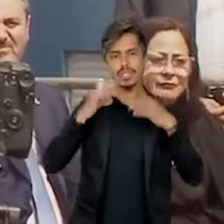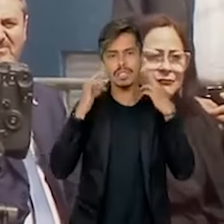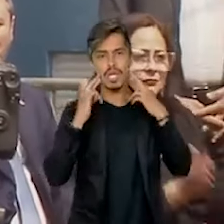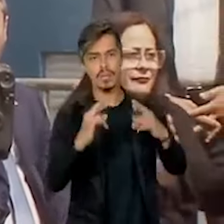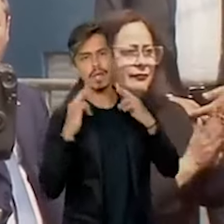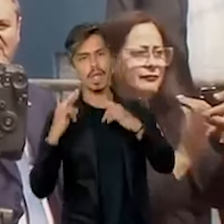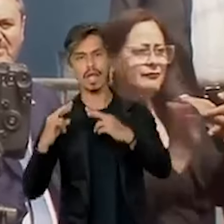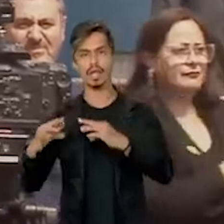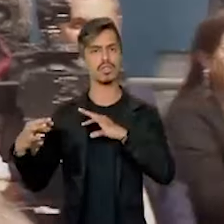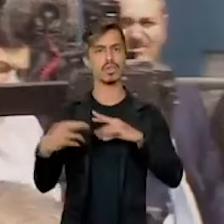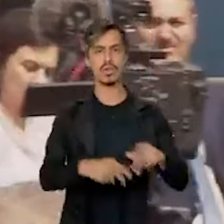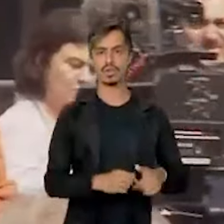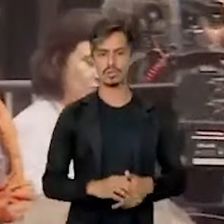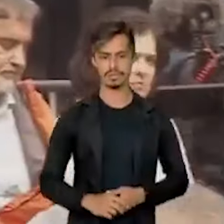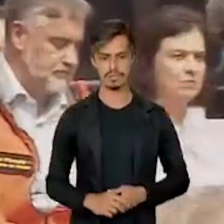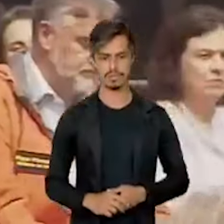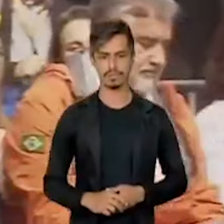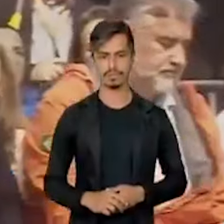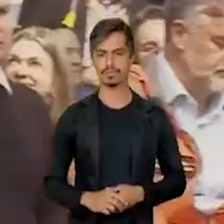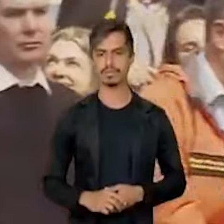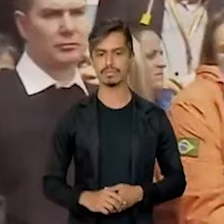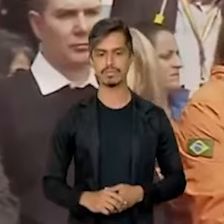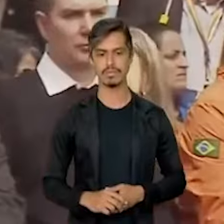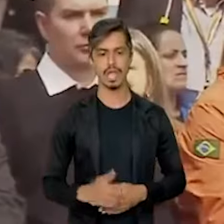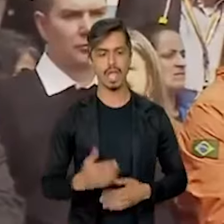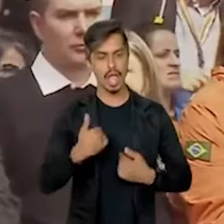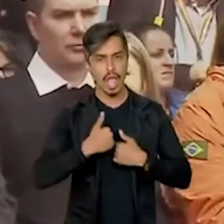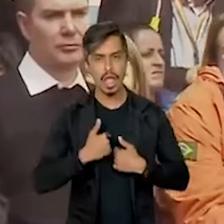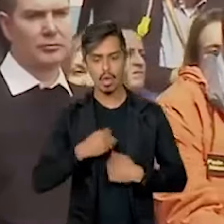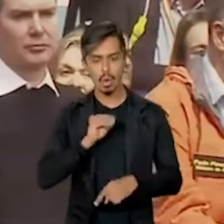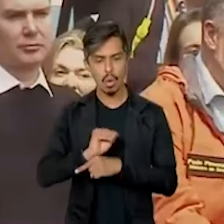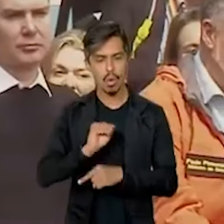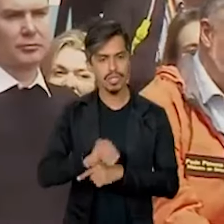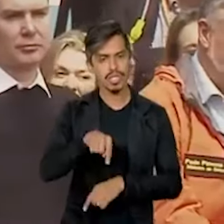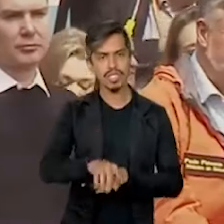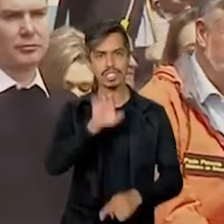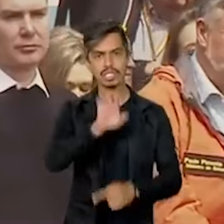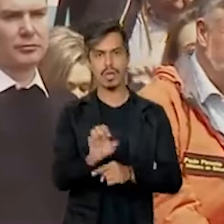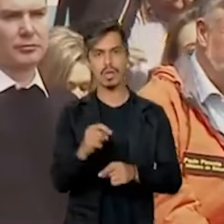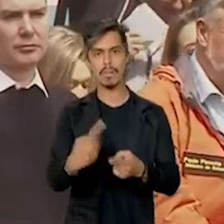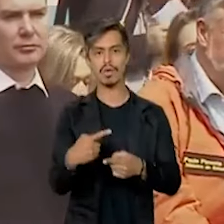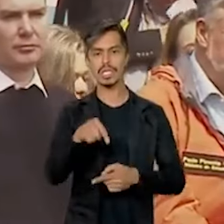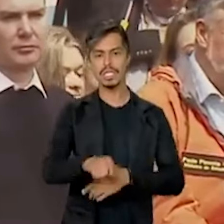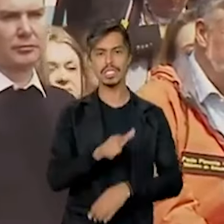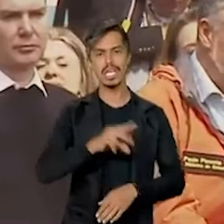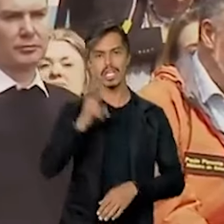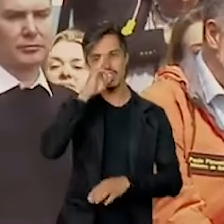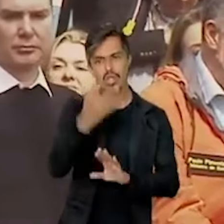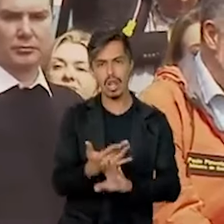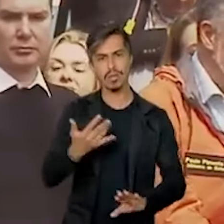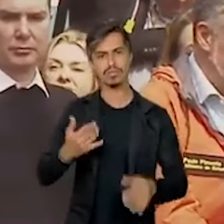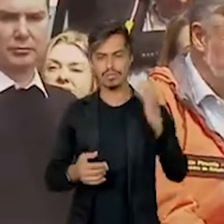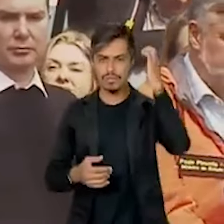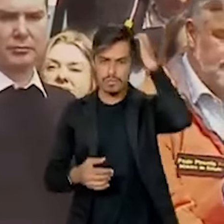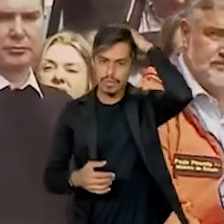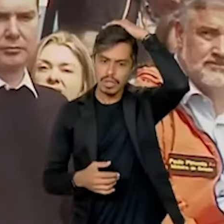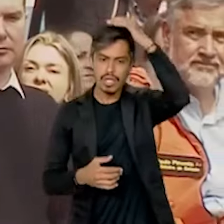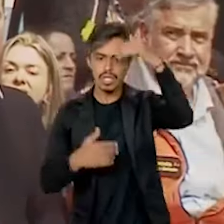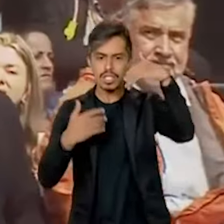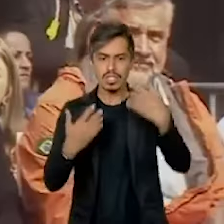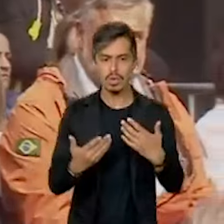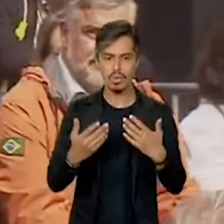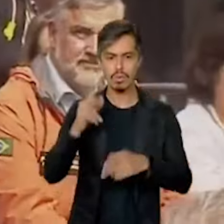pessoas. Eu trato deste estado porque esse estado tem história e